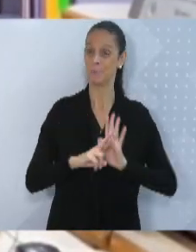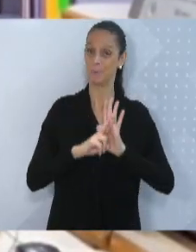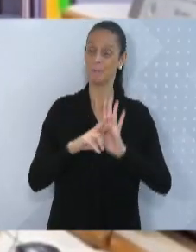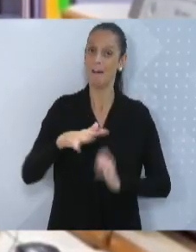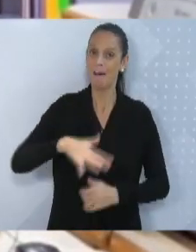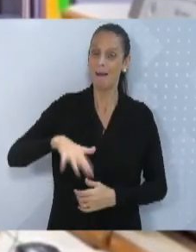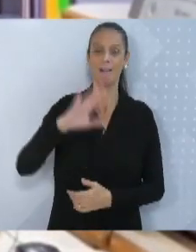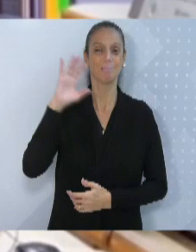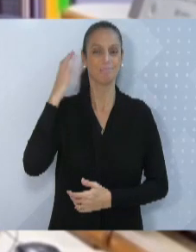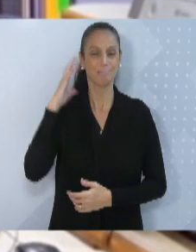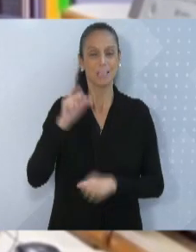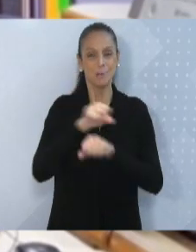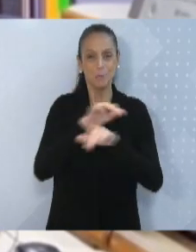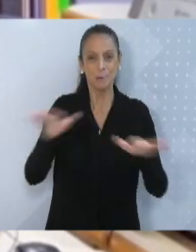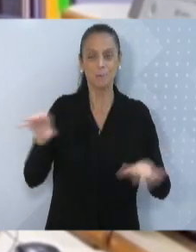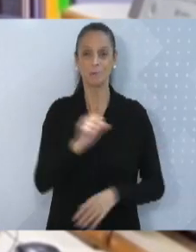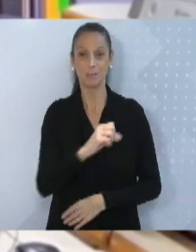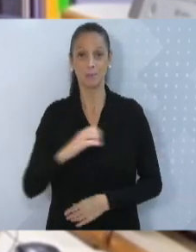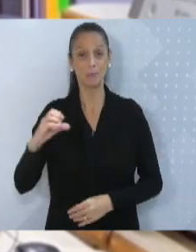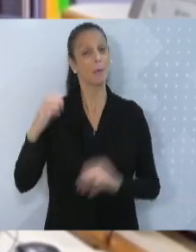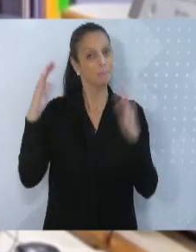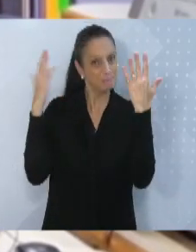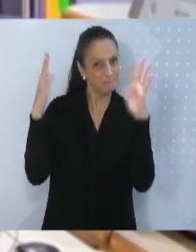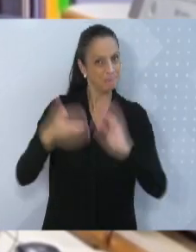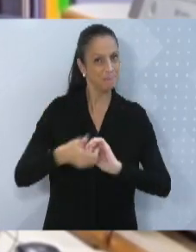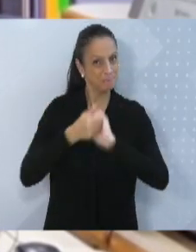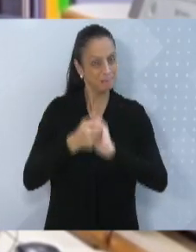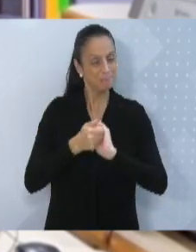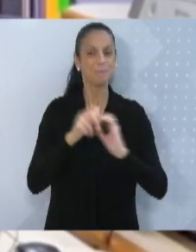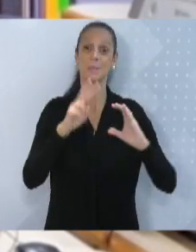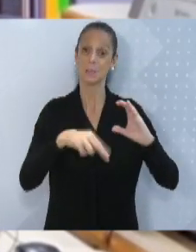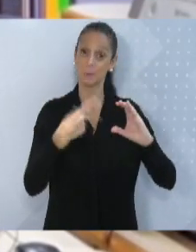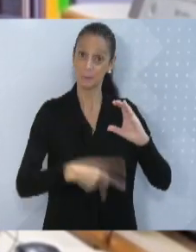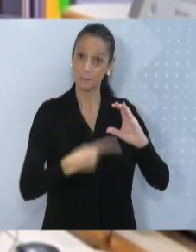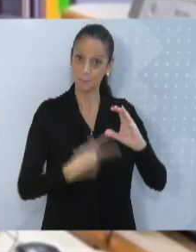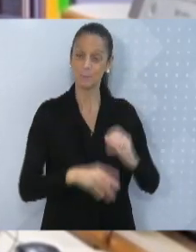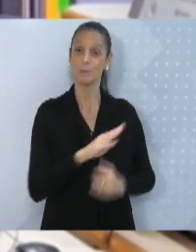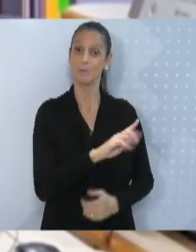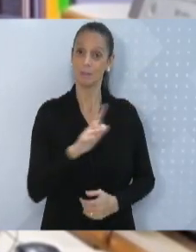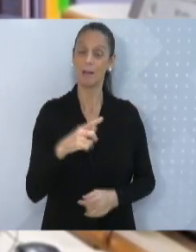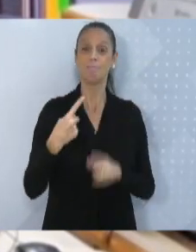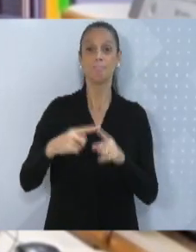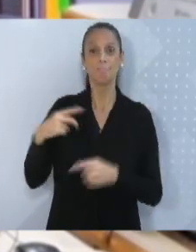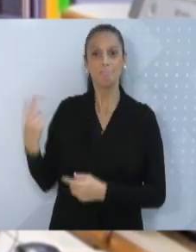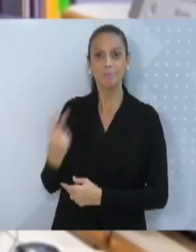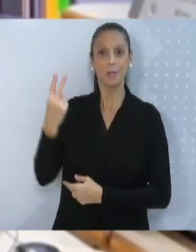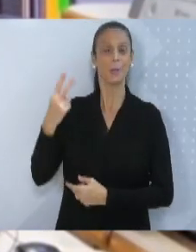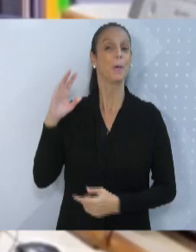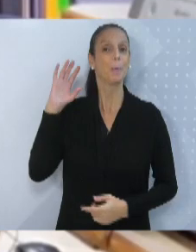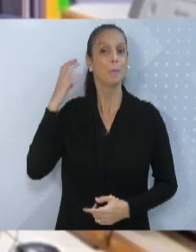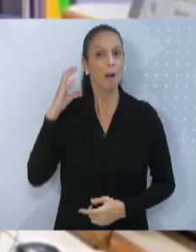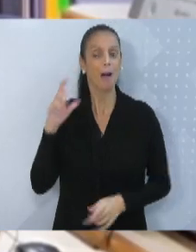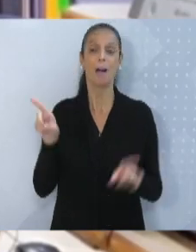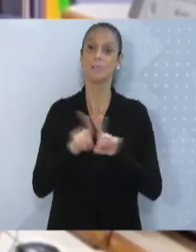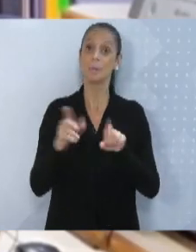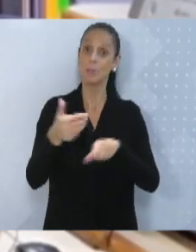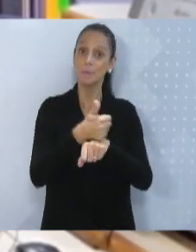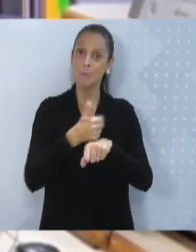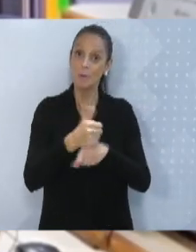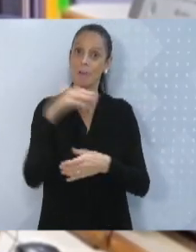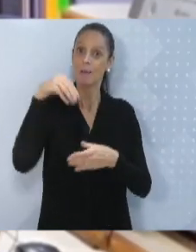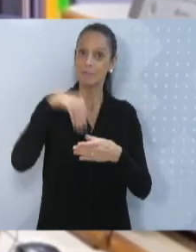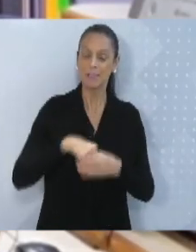da Rádio Difusão Catarinense e parabéns ao Parlamento numeralmente por valorizar o rádio valorizar os seus profissionais